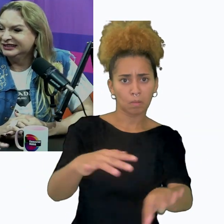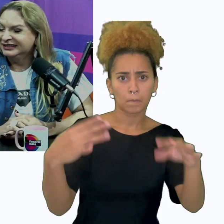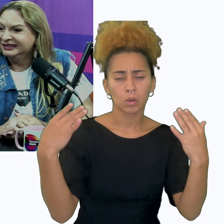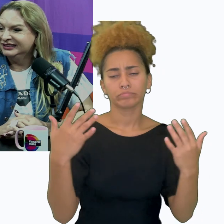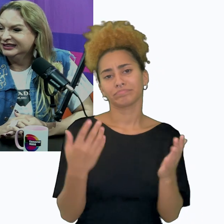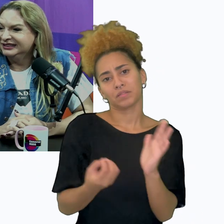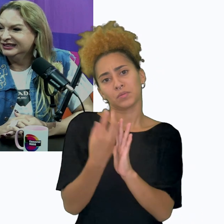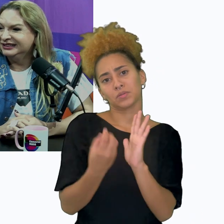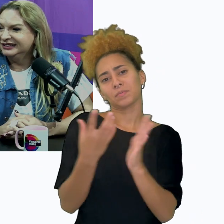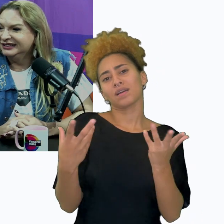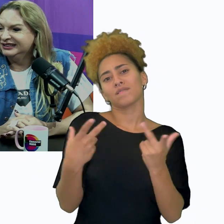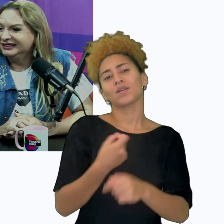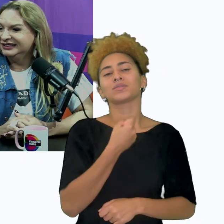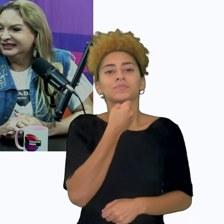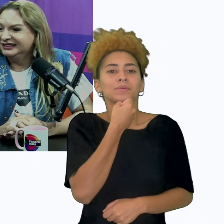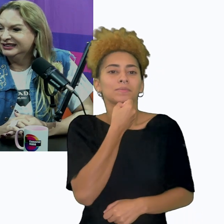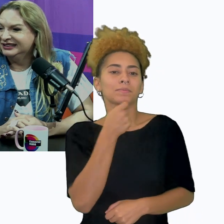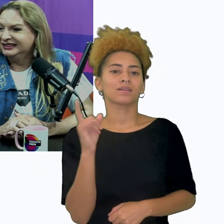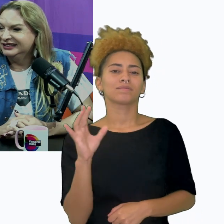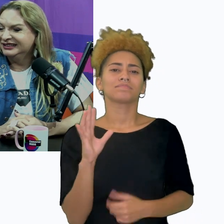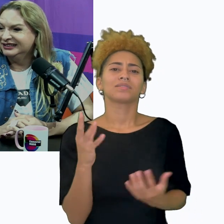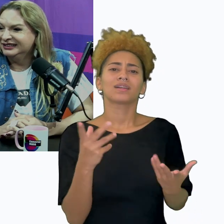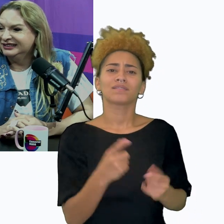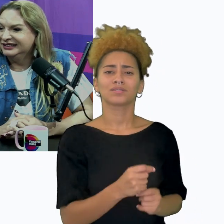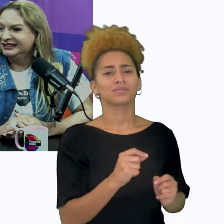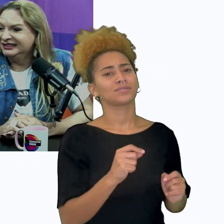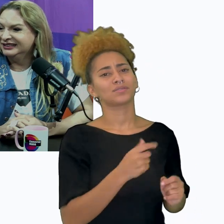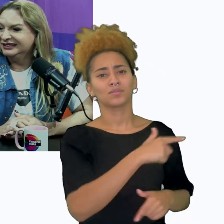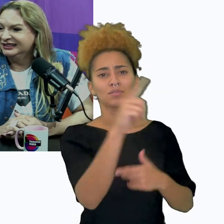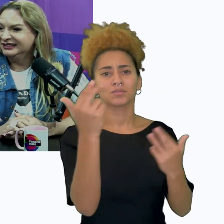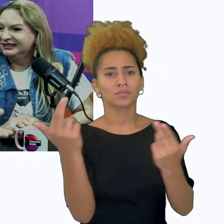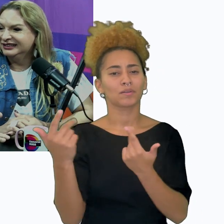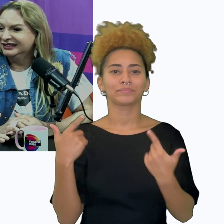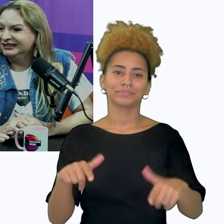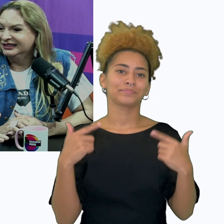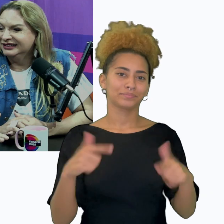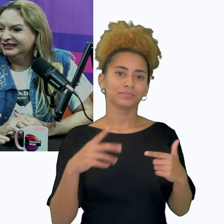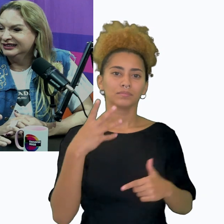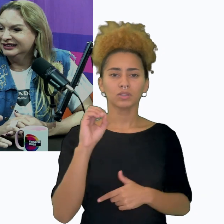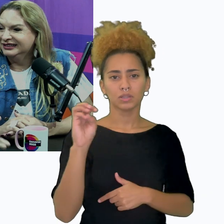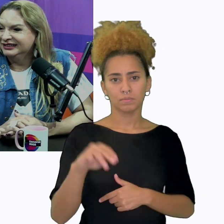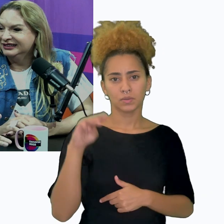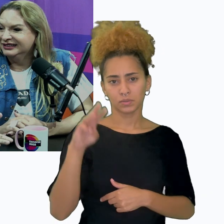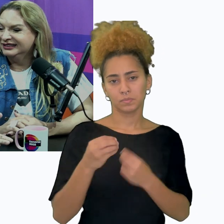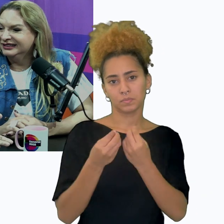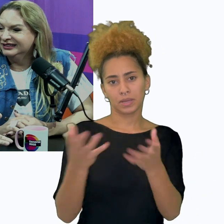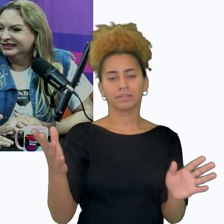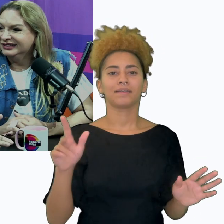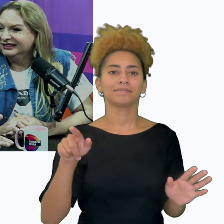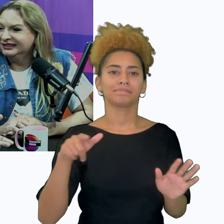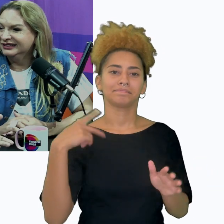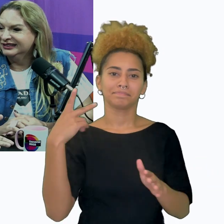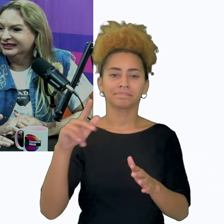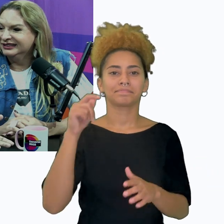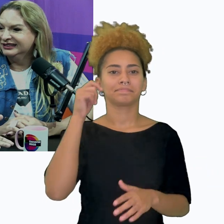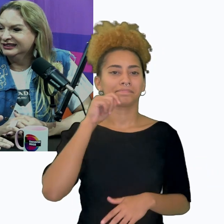delas. Tivemos um produtor maravilhoso, um apresentador que não vai existir nunca nesse mundo, tá entendendo? Que dá 40 minutos do seu programa para fazer